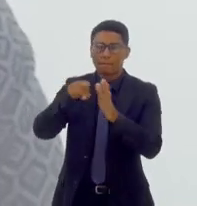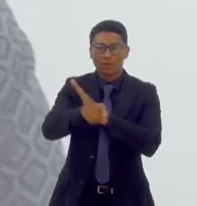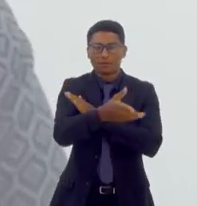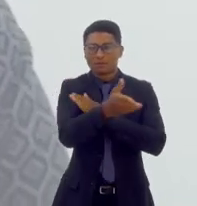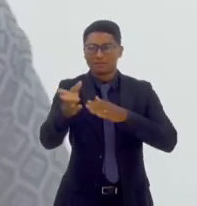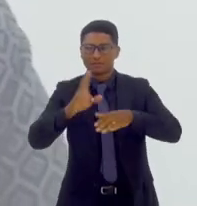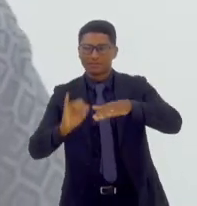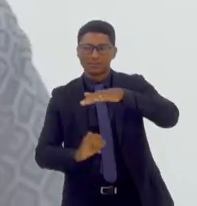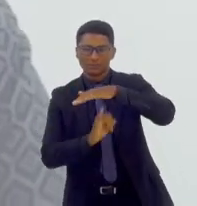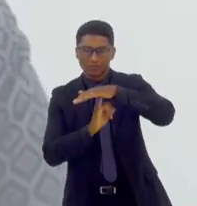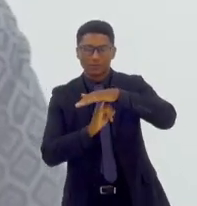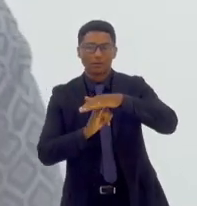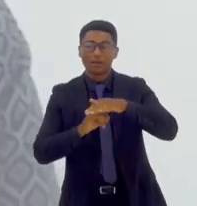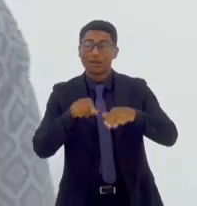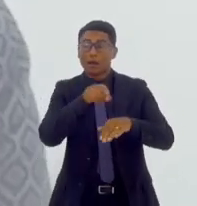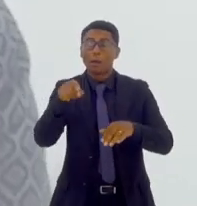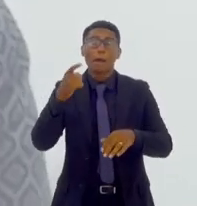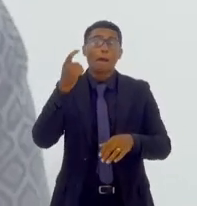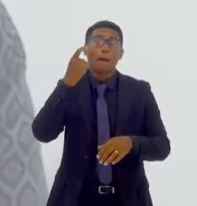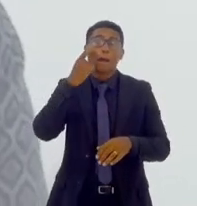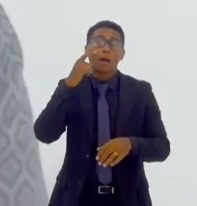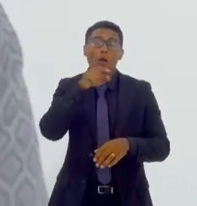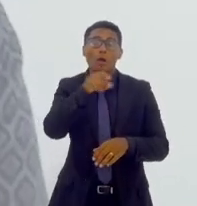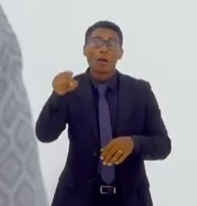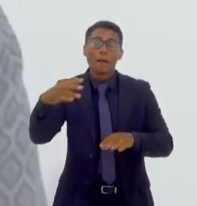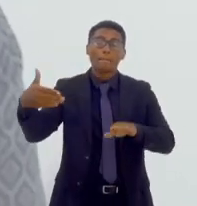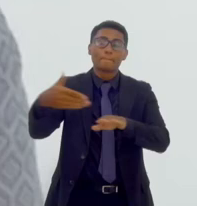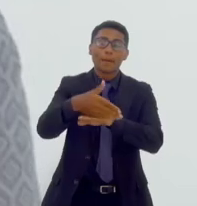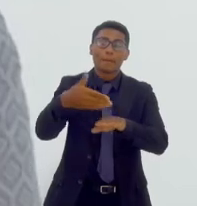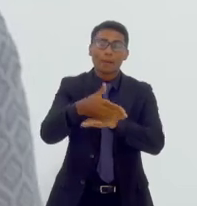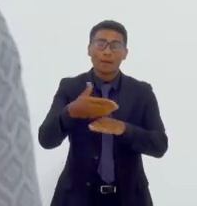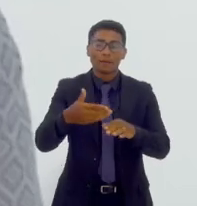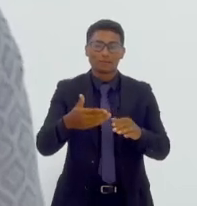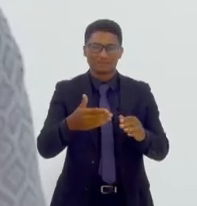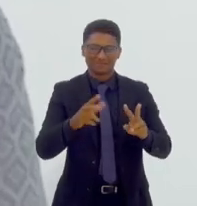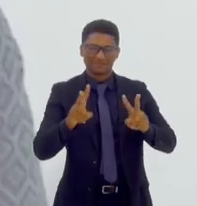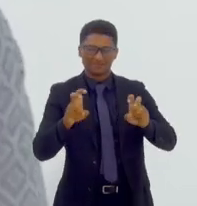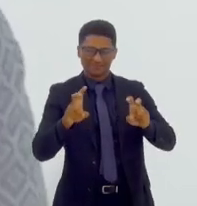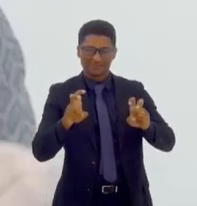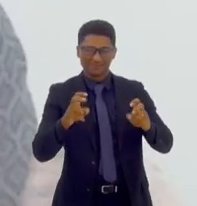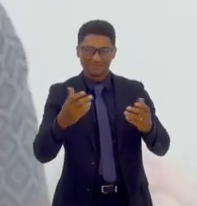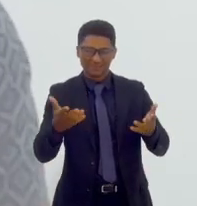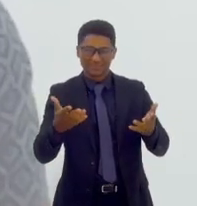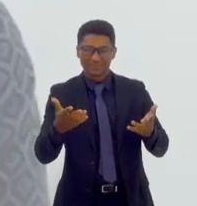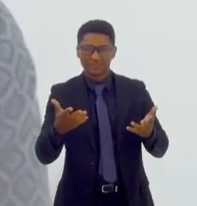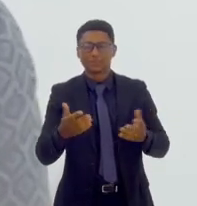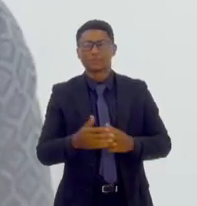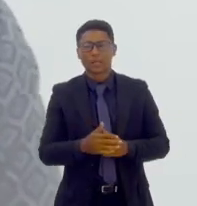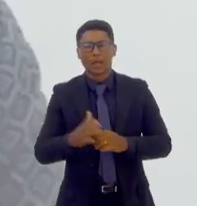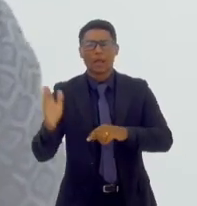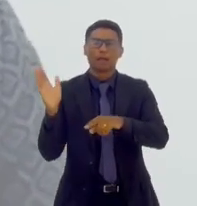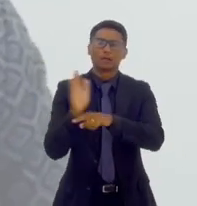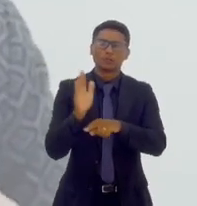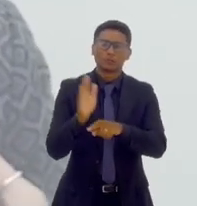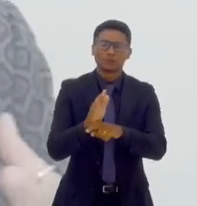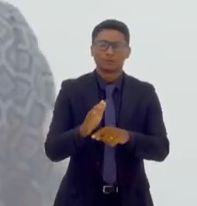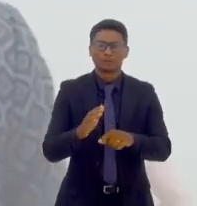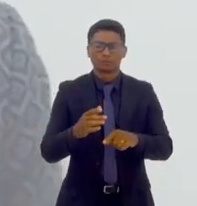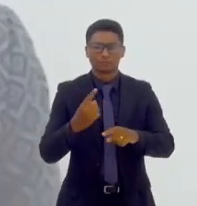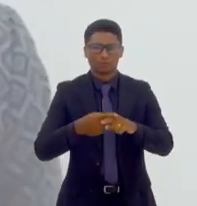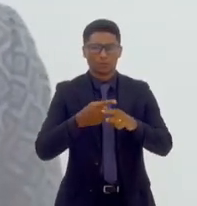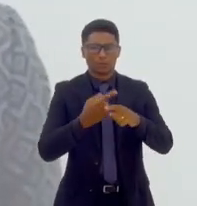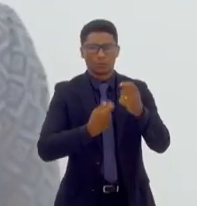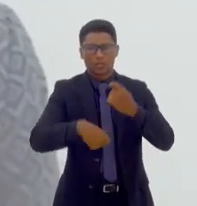também para as instituições sobre qual a expectativa de participação no desenho dessa agenda de desenvolvimento, seja na redução,